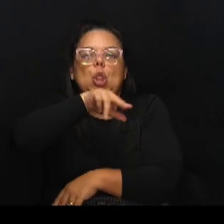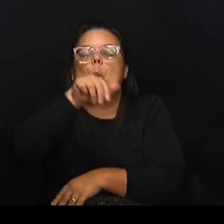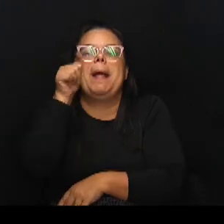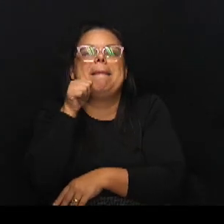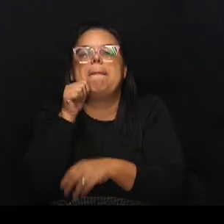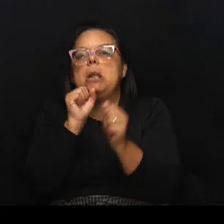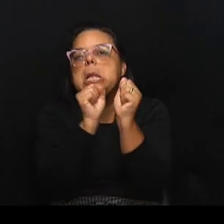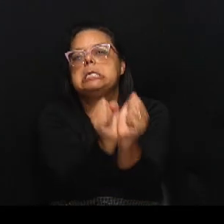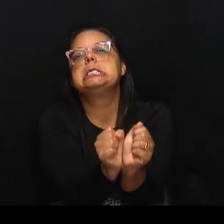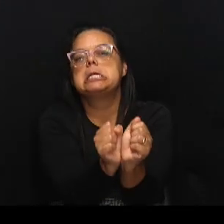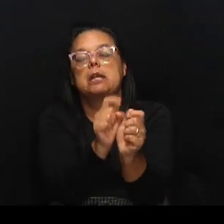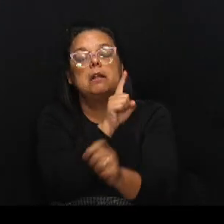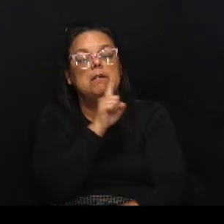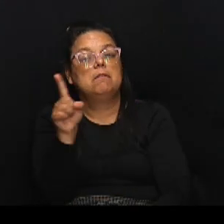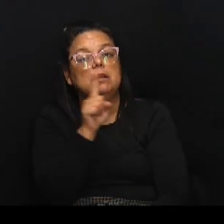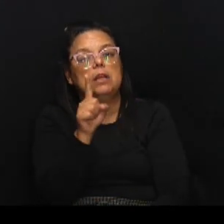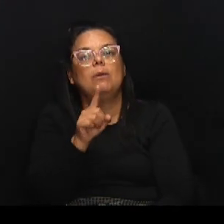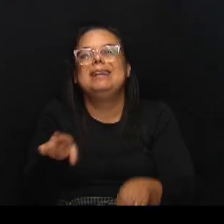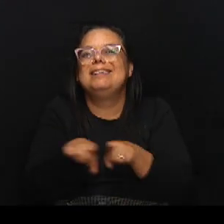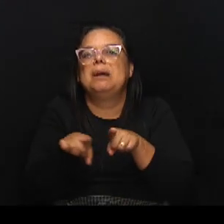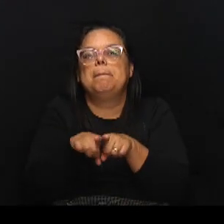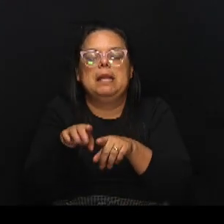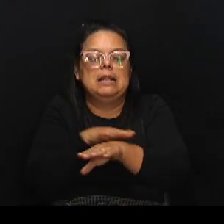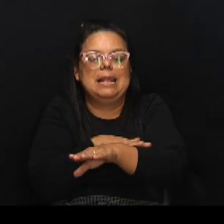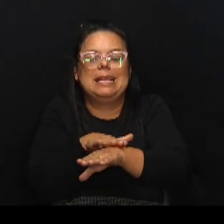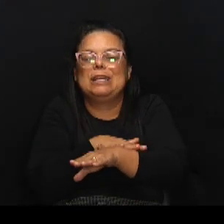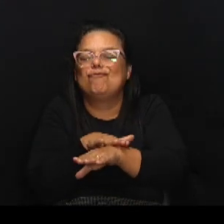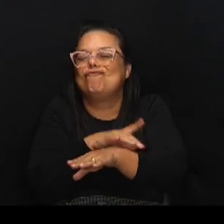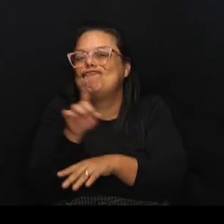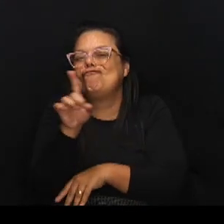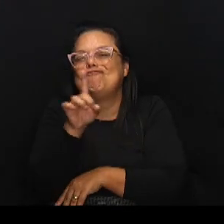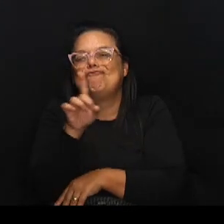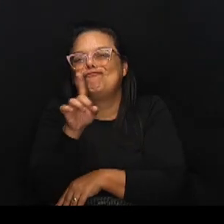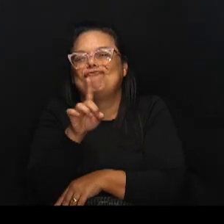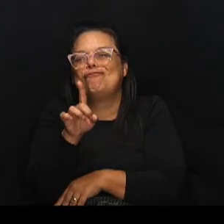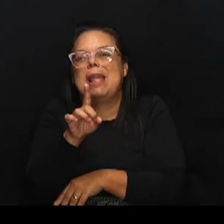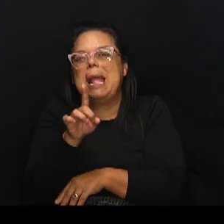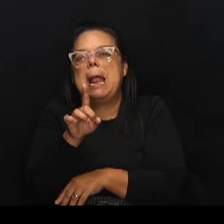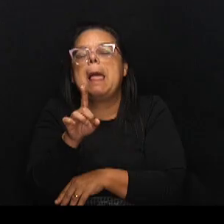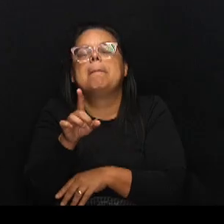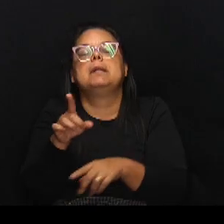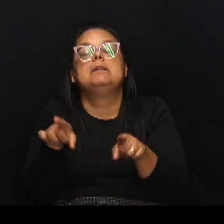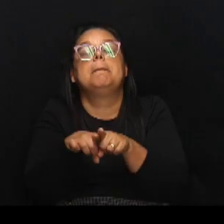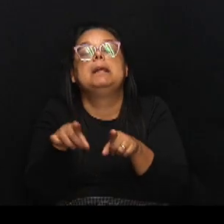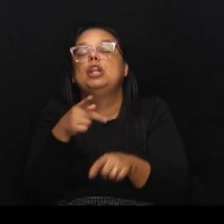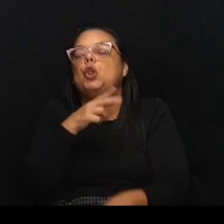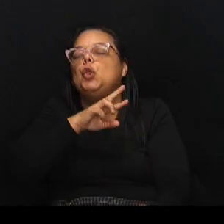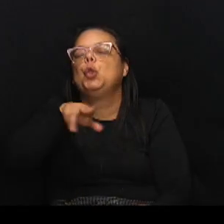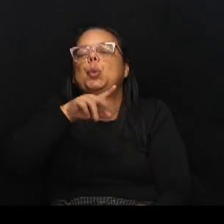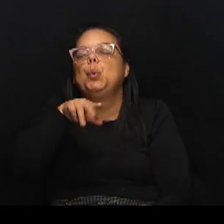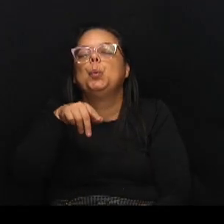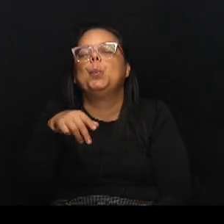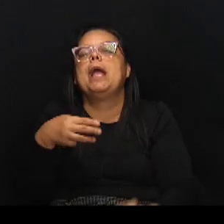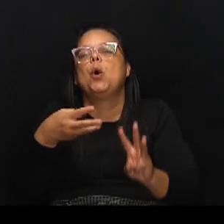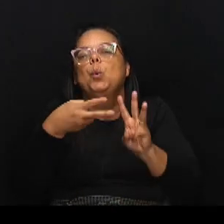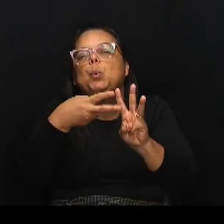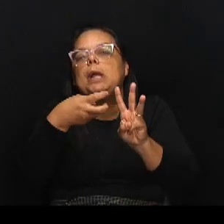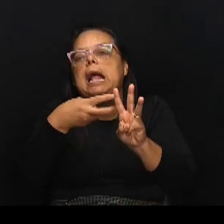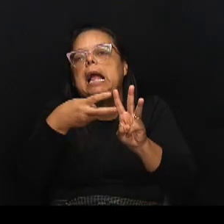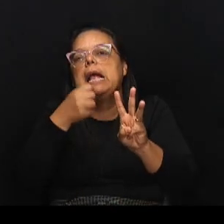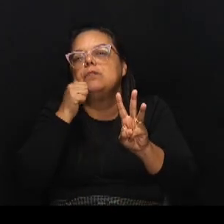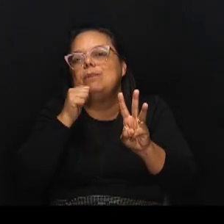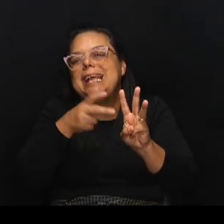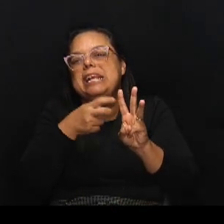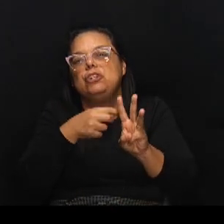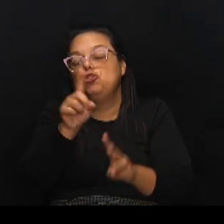branca empobrecida. Nem falo de Índia ainda, né? As indígenas, os povos originários do Brasil não estão muito nessa história. O que